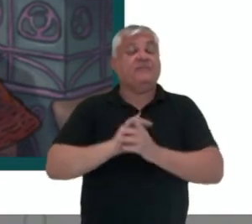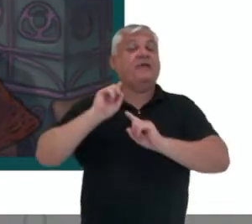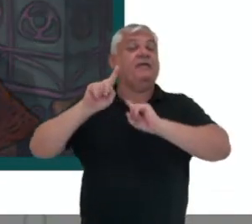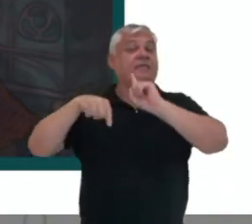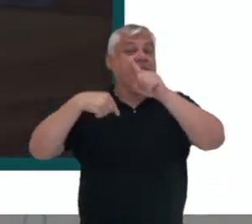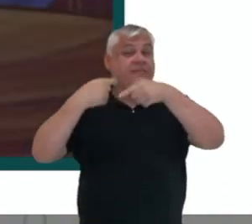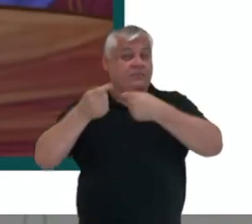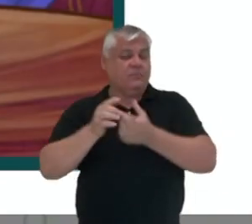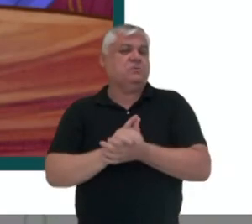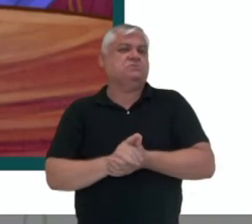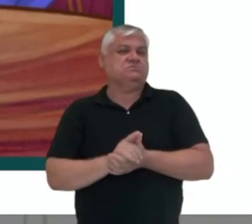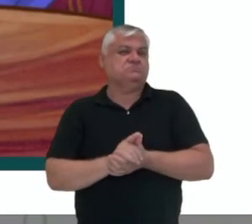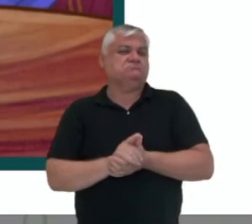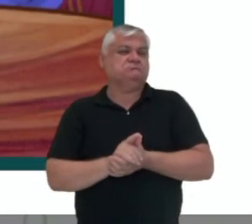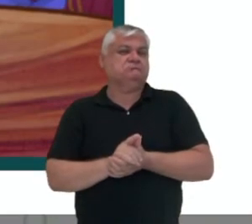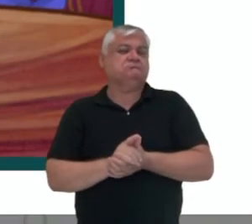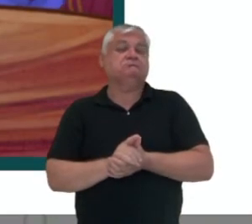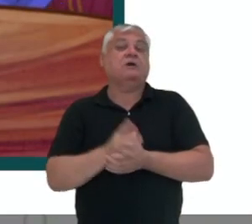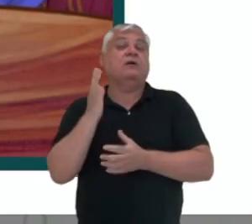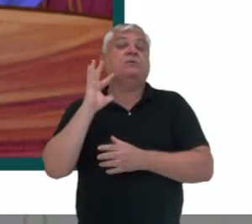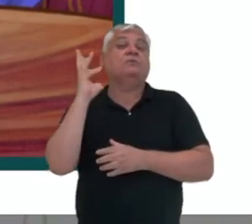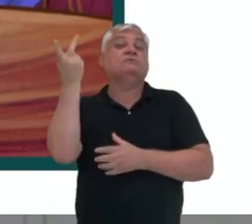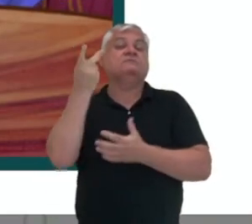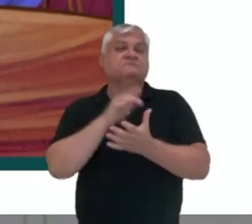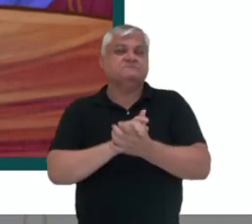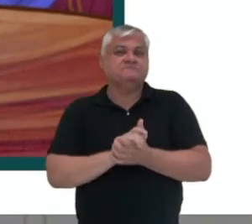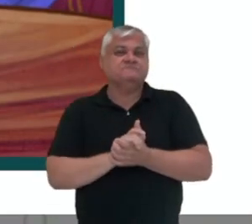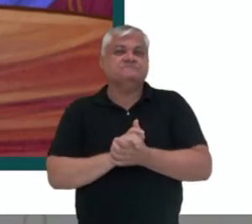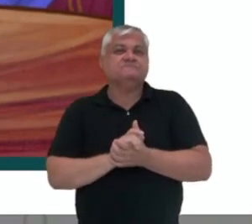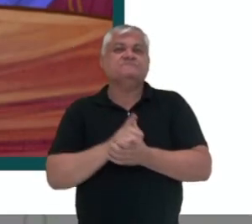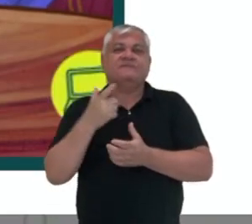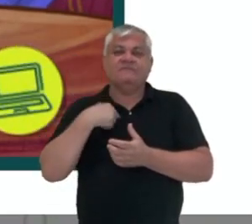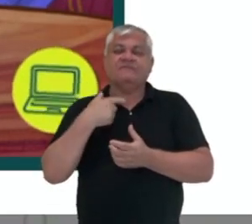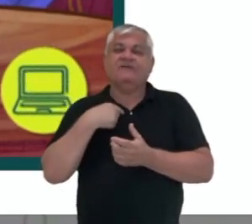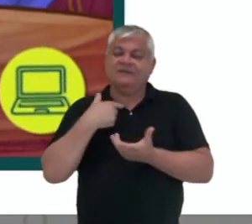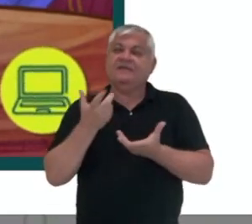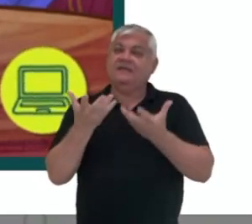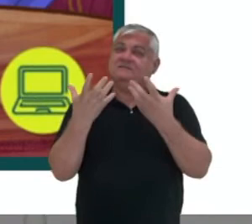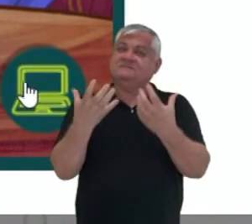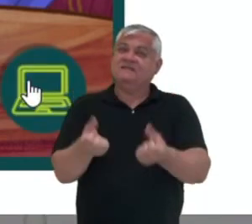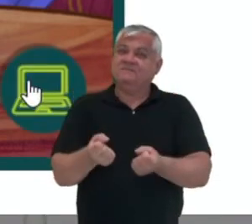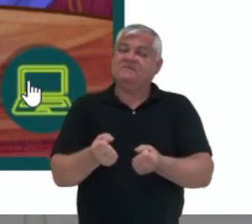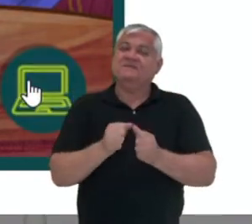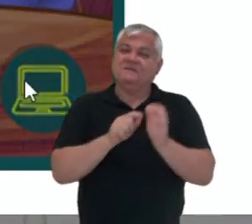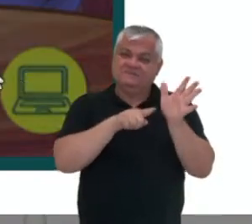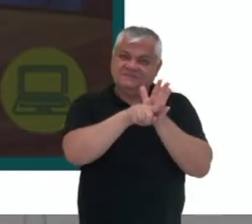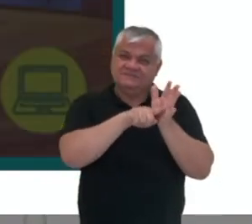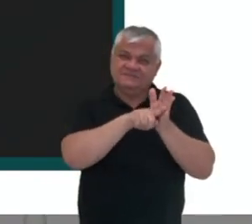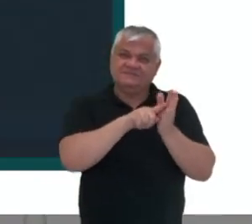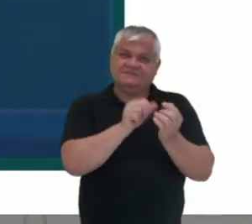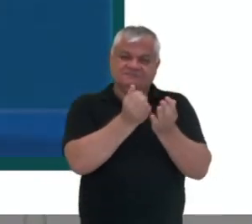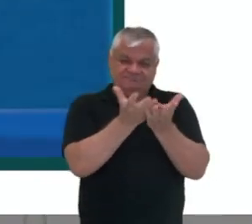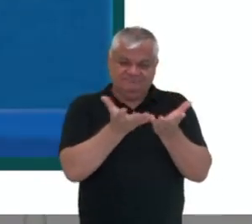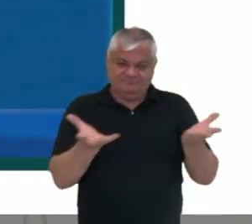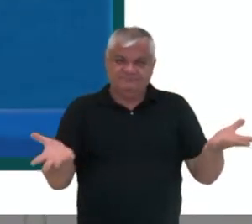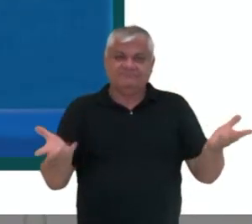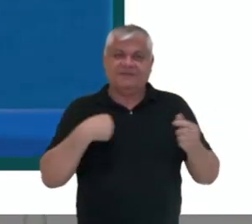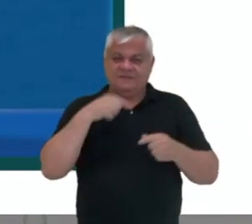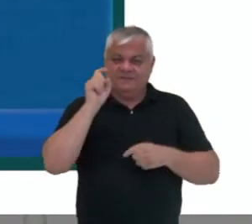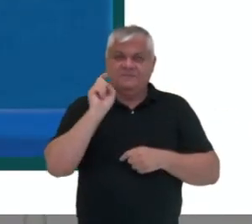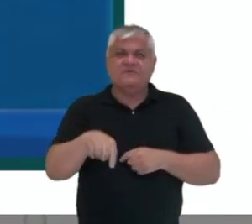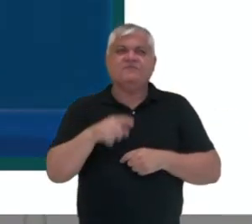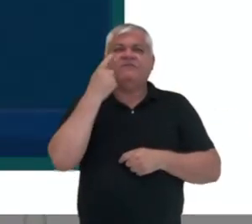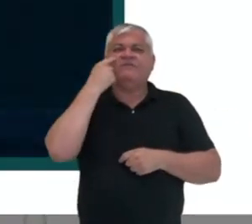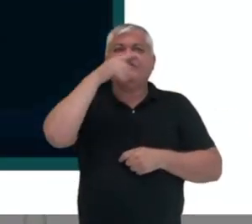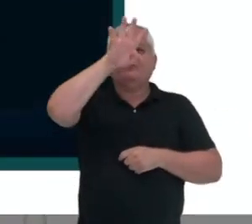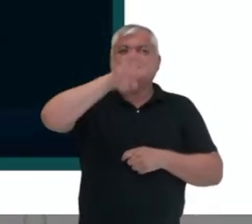de alguns dias, o que que vai acontecer? A gente vai acabar recebendo, tá, essas pesquisas. Então você vai clicar aqui no computadorzinho e ele